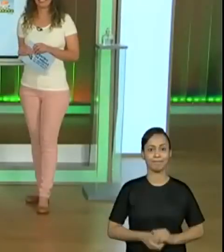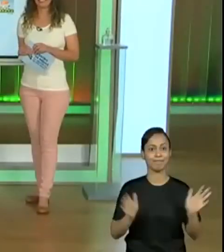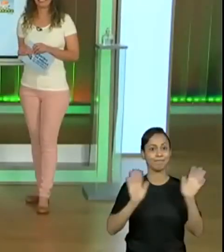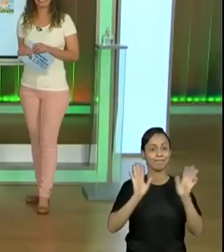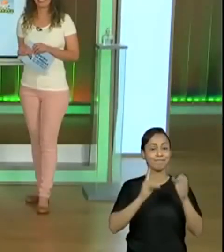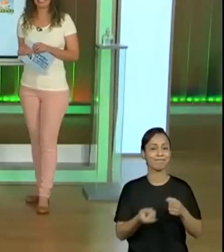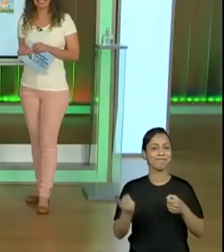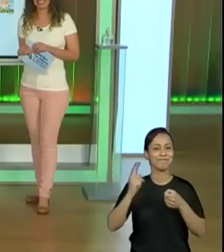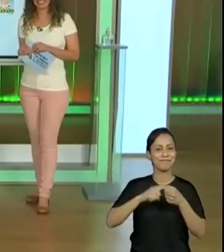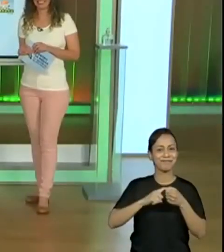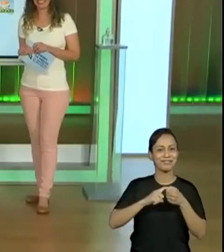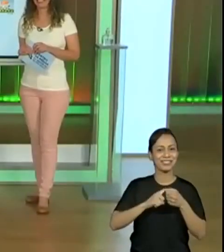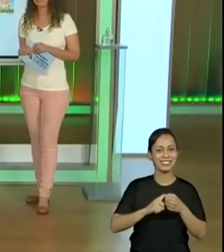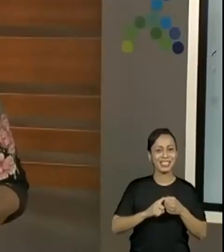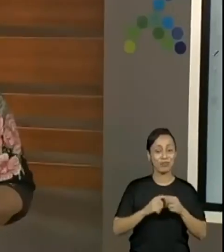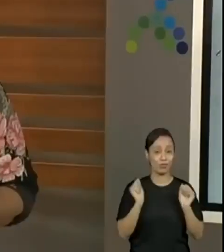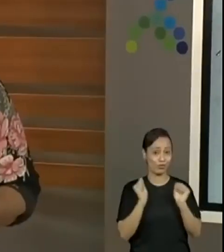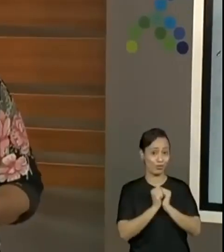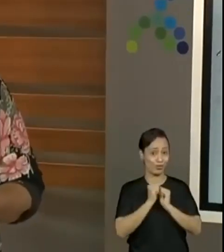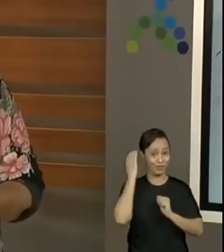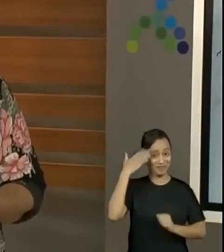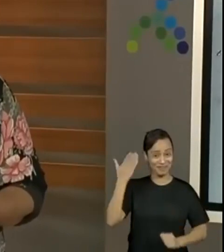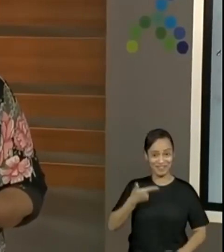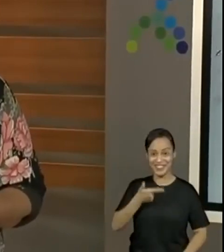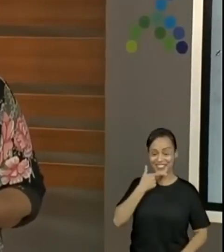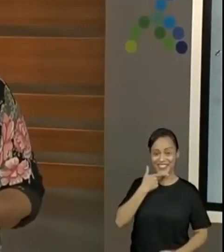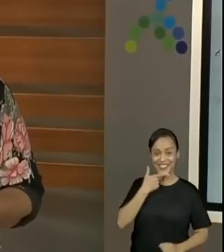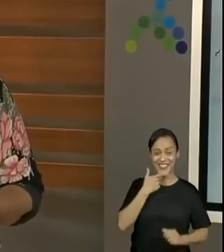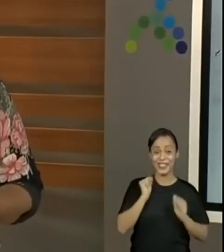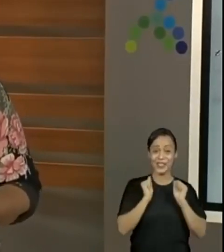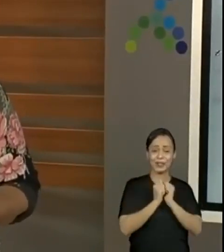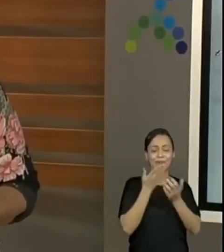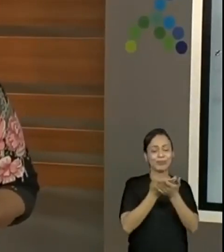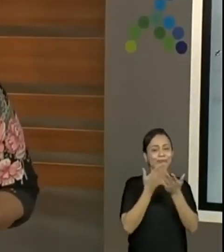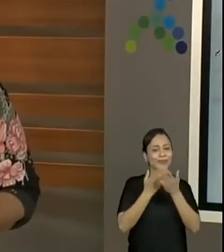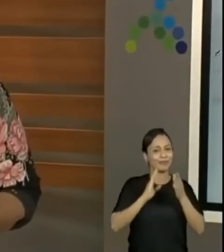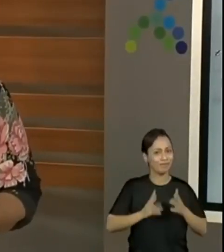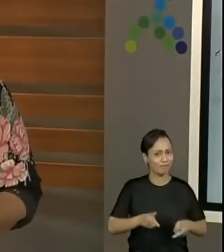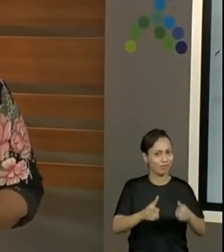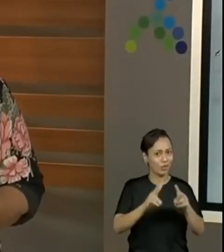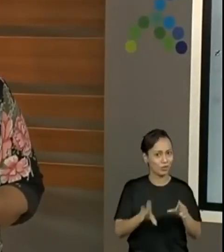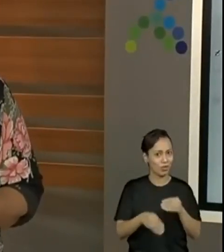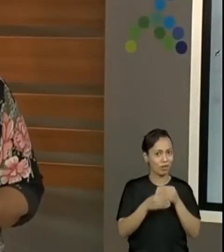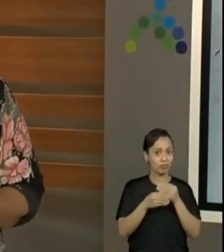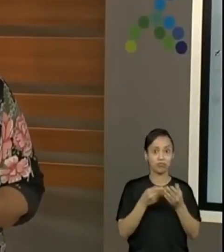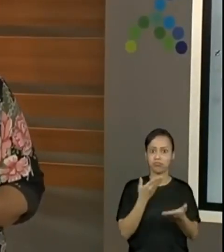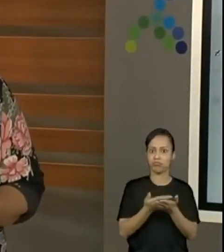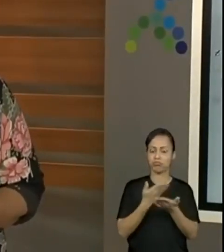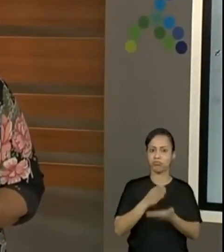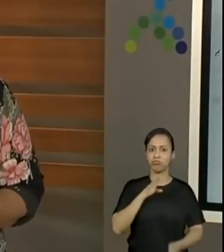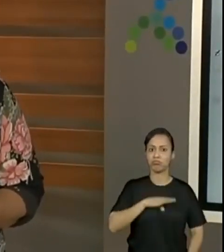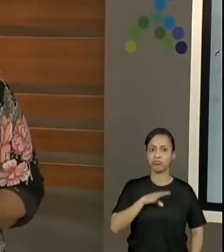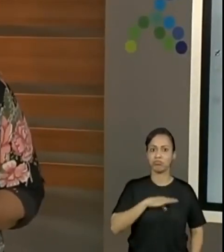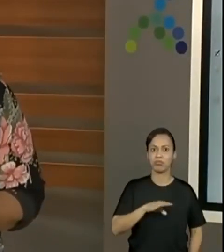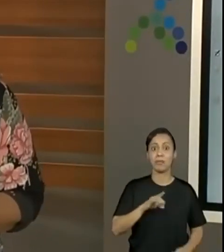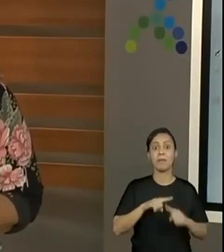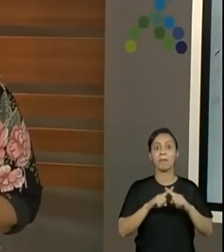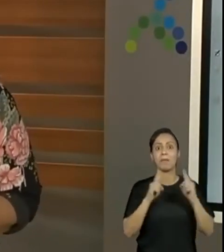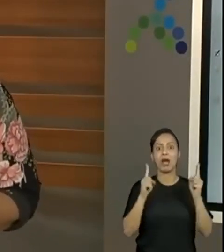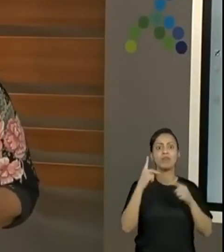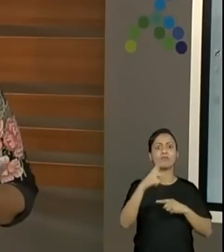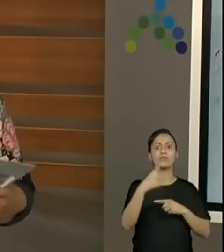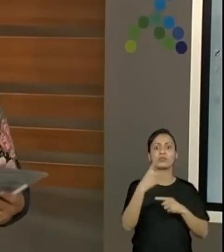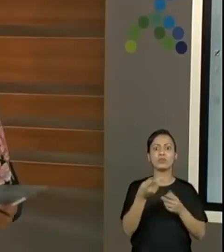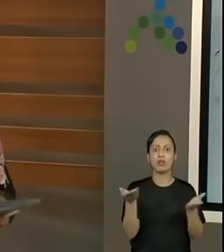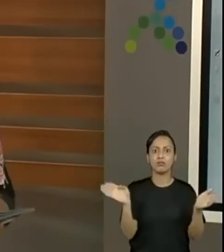Voltamos, terceiro ano, professora Kelly e eu, para darmos continuidade à nossa sequência. Lembrando para você que está chegando